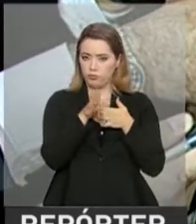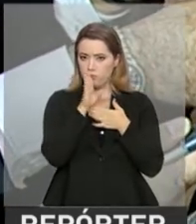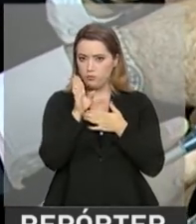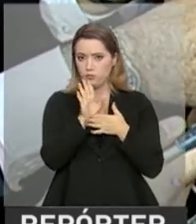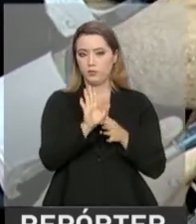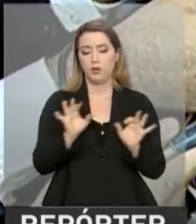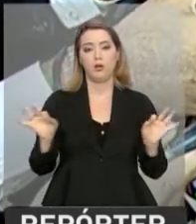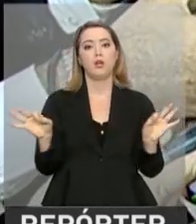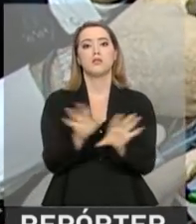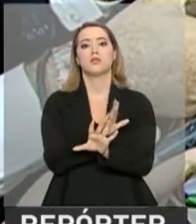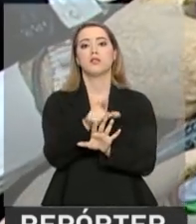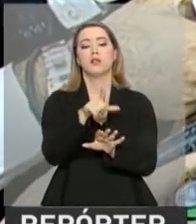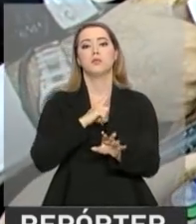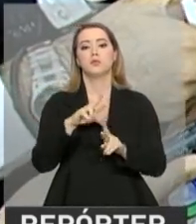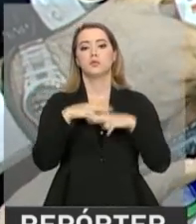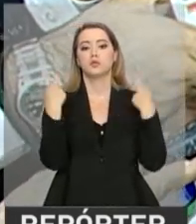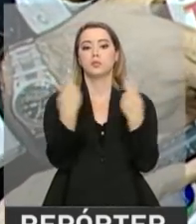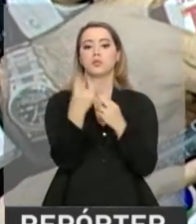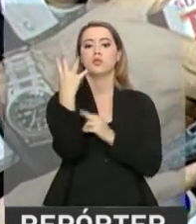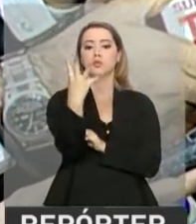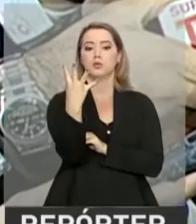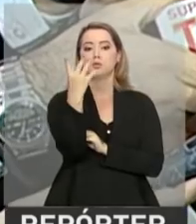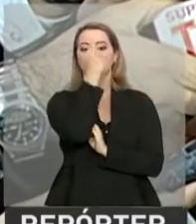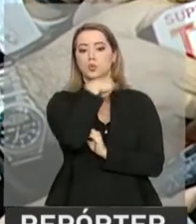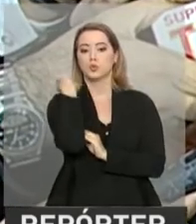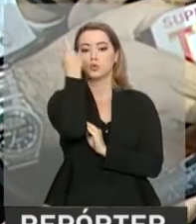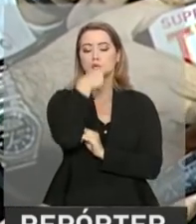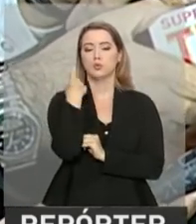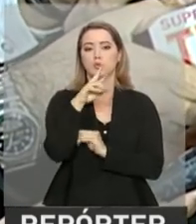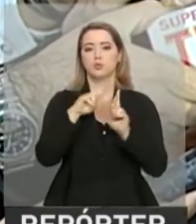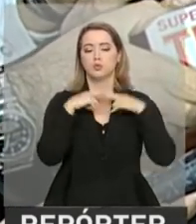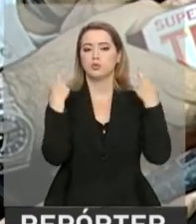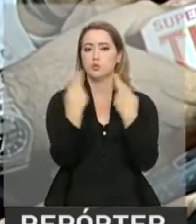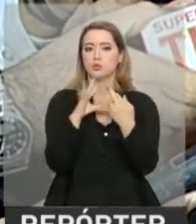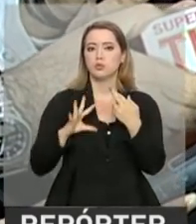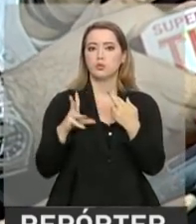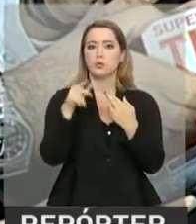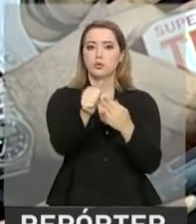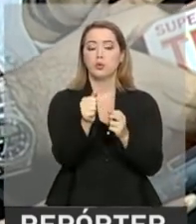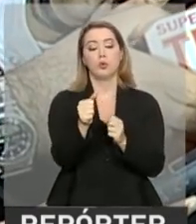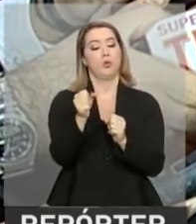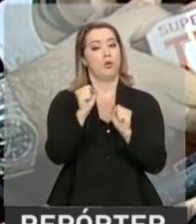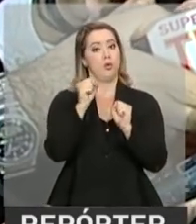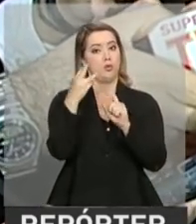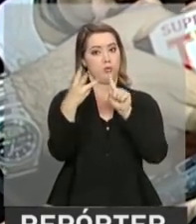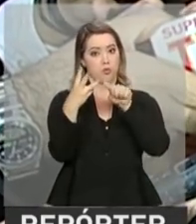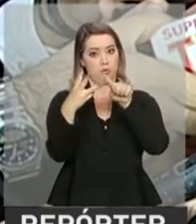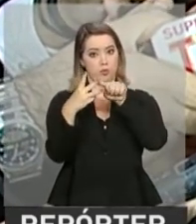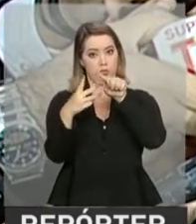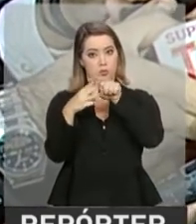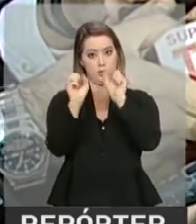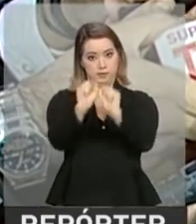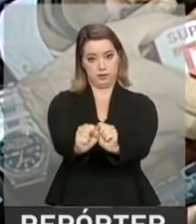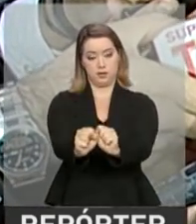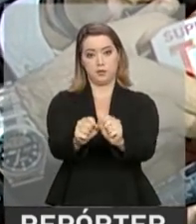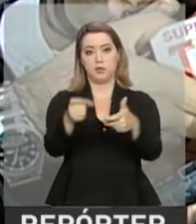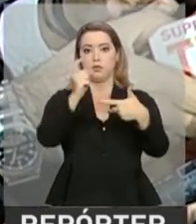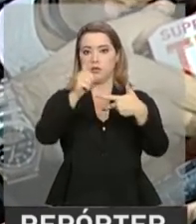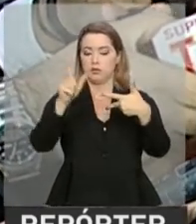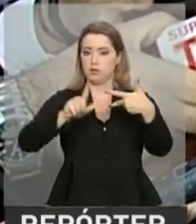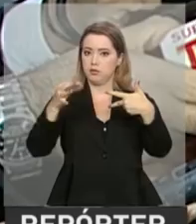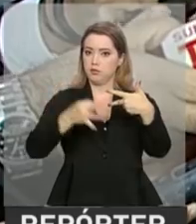Nós acabamos de ter uma reunião de 4 horas que reuniu todos os poderes da República, através dos